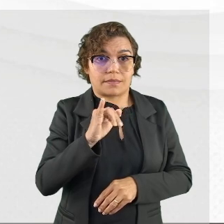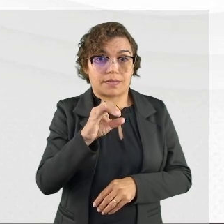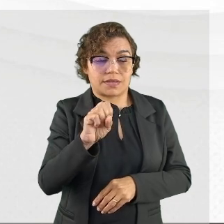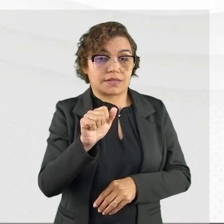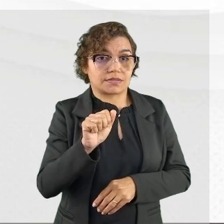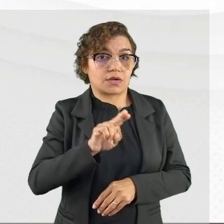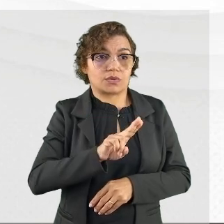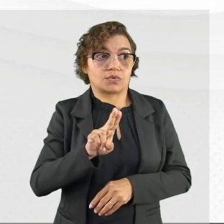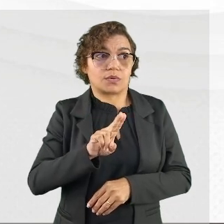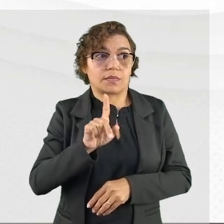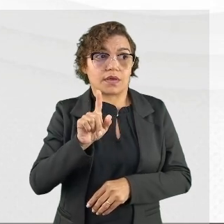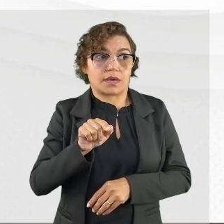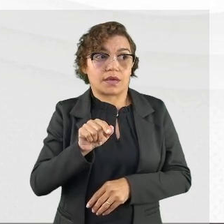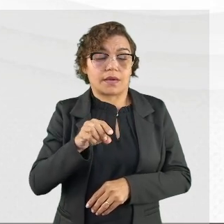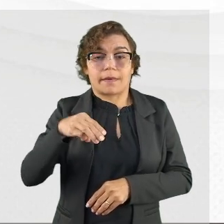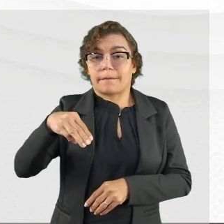brisa